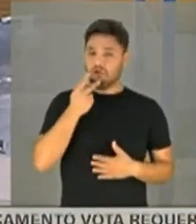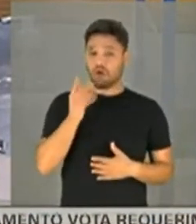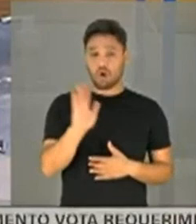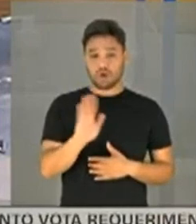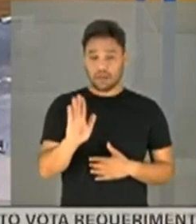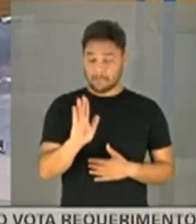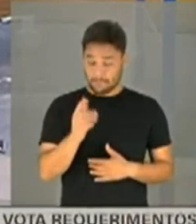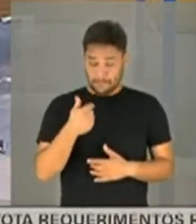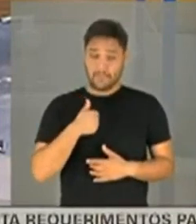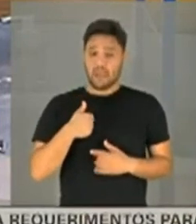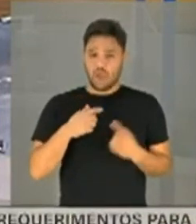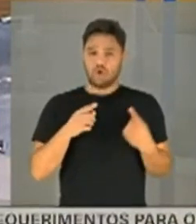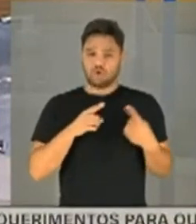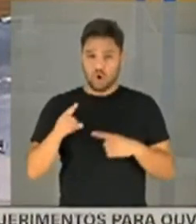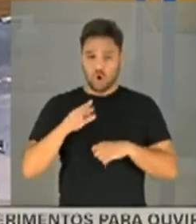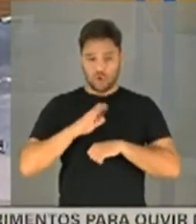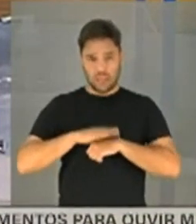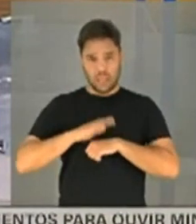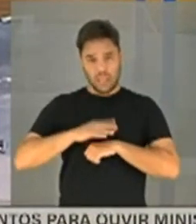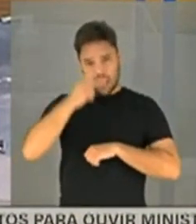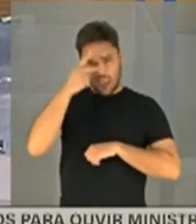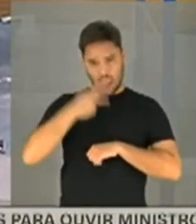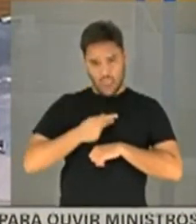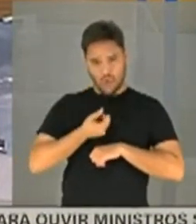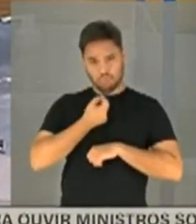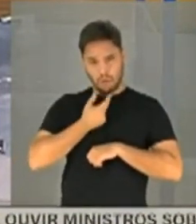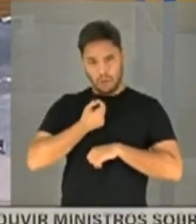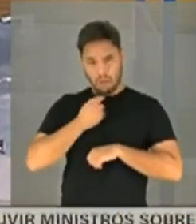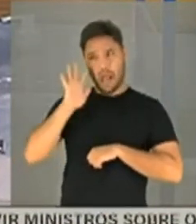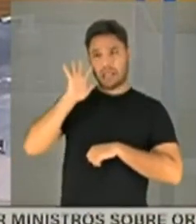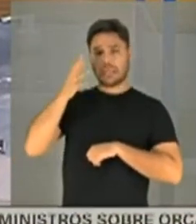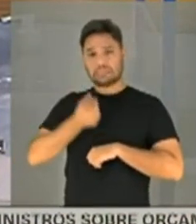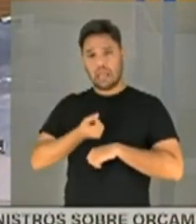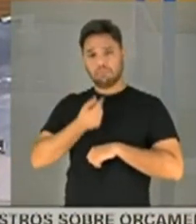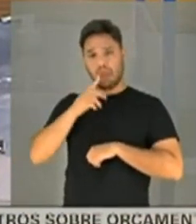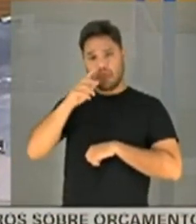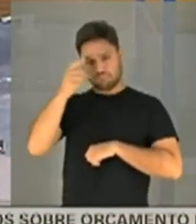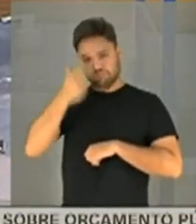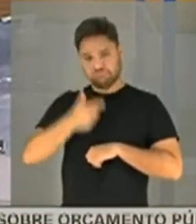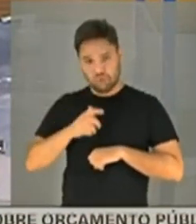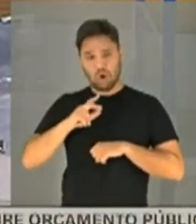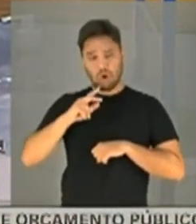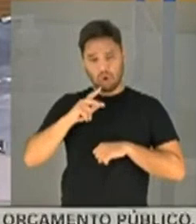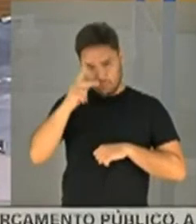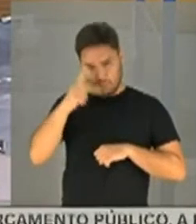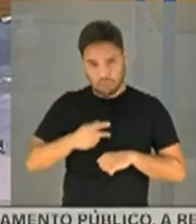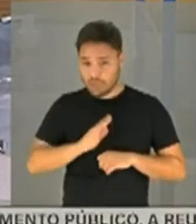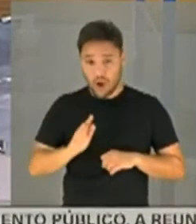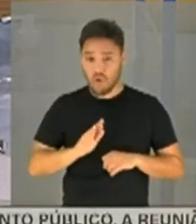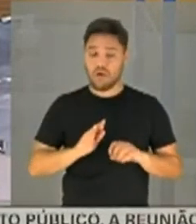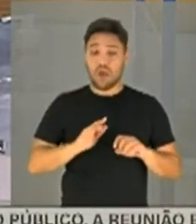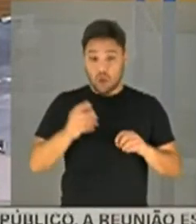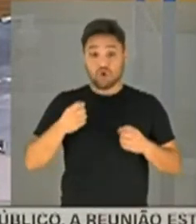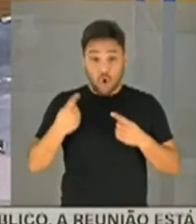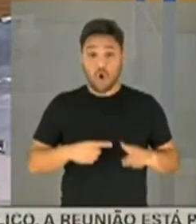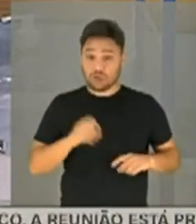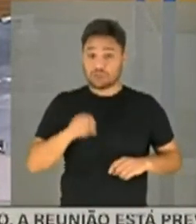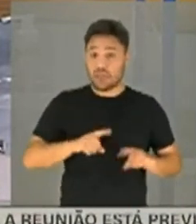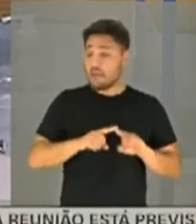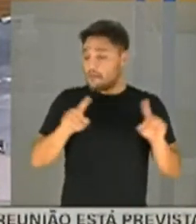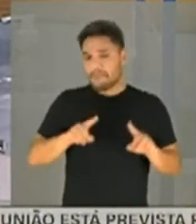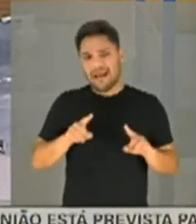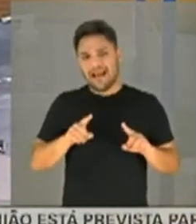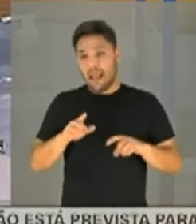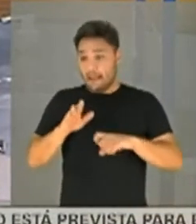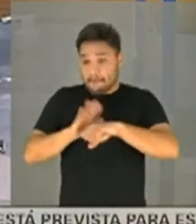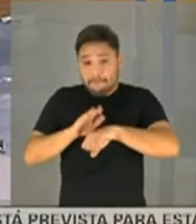sou contra a automedicação, completamente contra, mas a autonomia médica tem que ser garantida. E nesse